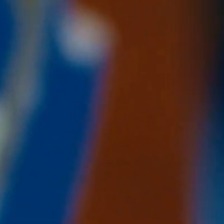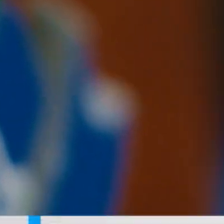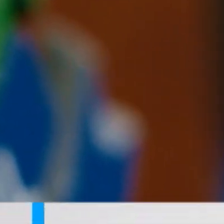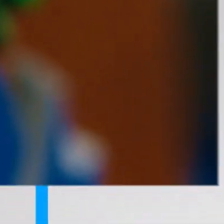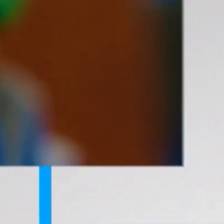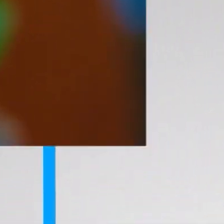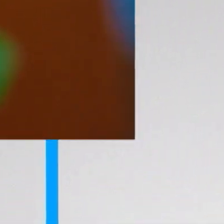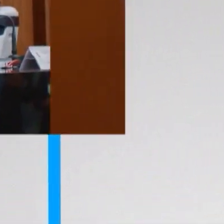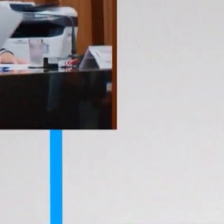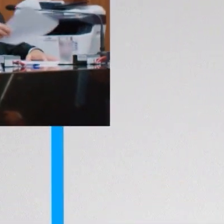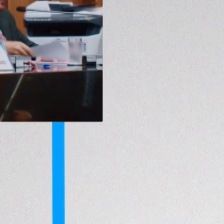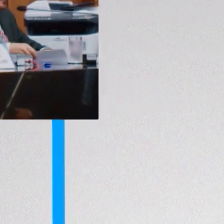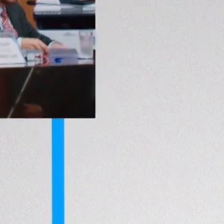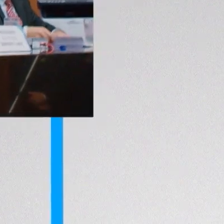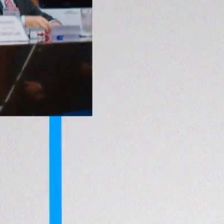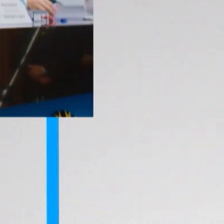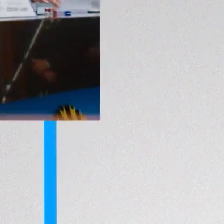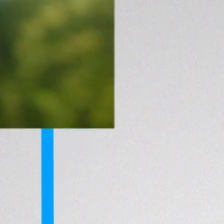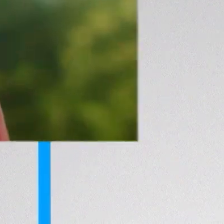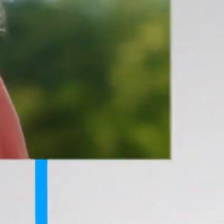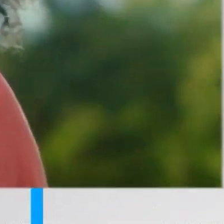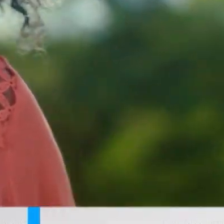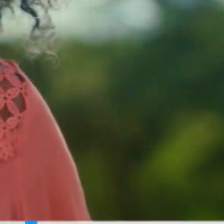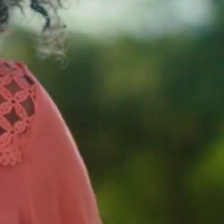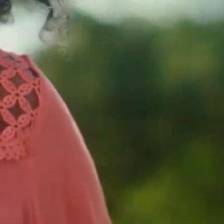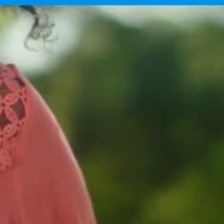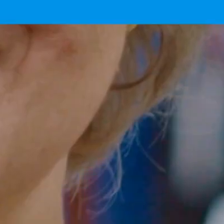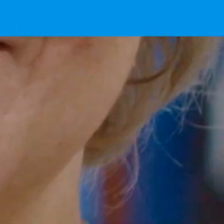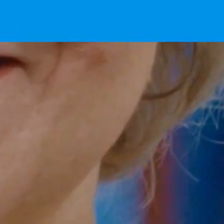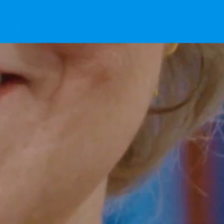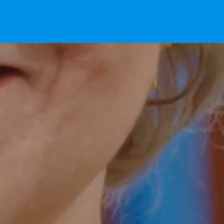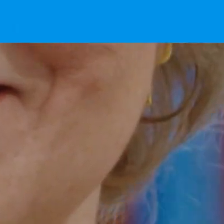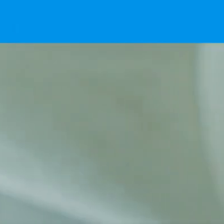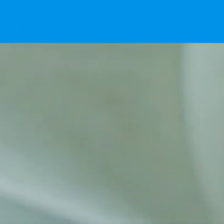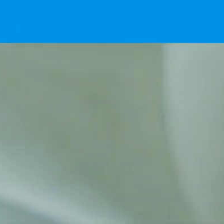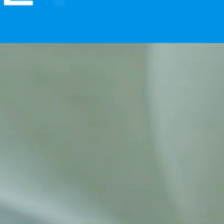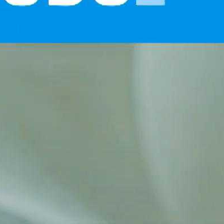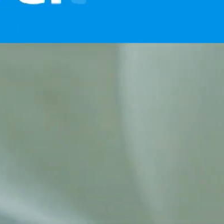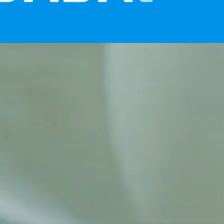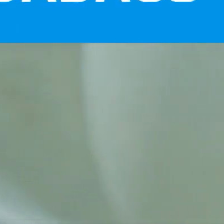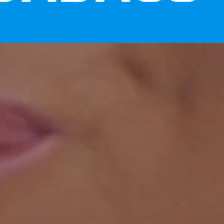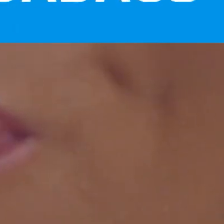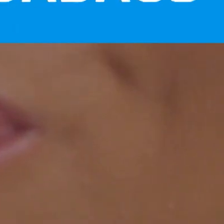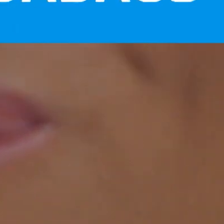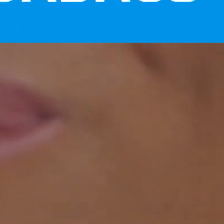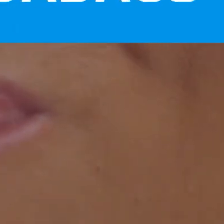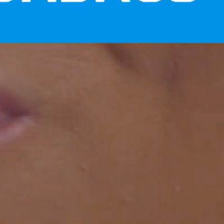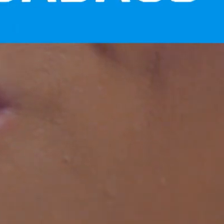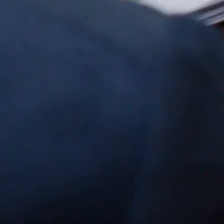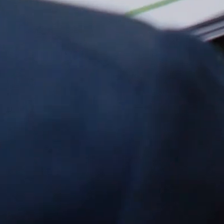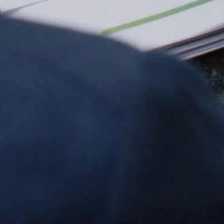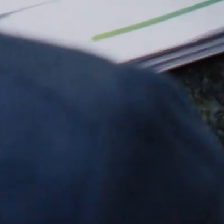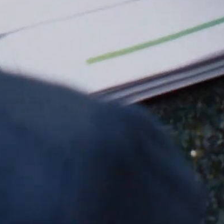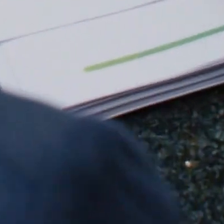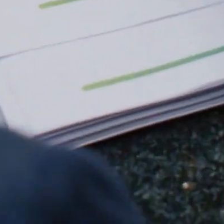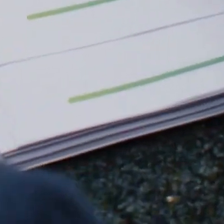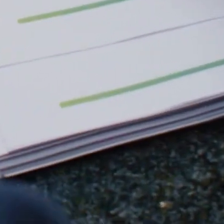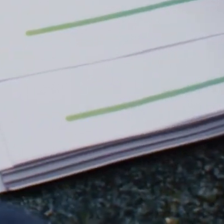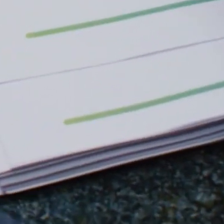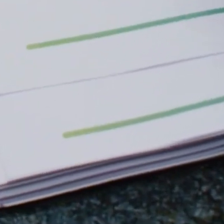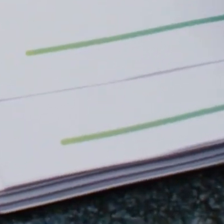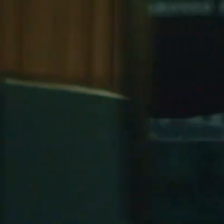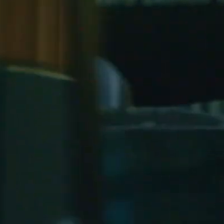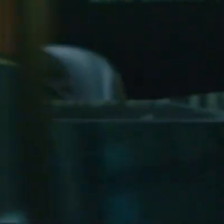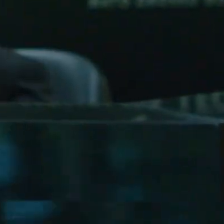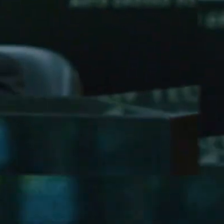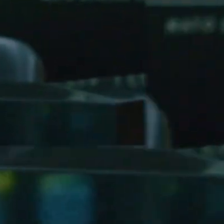muitas, mas a bandeira da Assembleia é uma só: garantir o bem-estar de todos os cidadãos. O compromisso foi